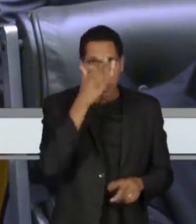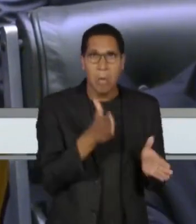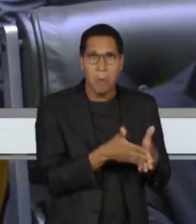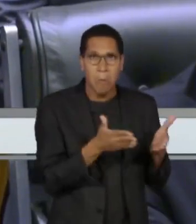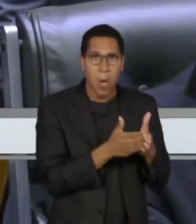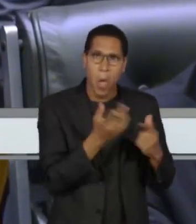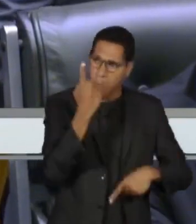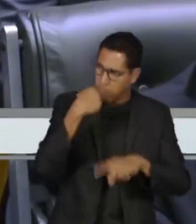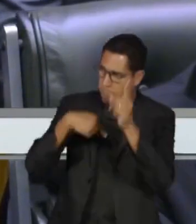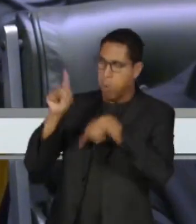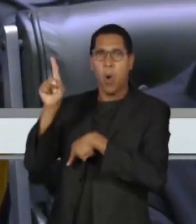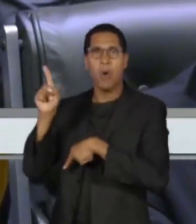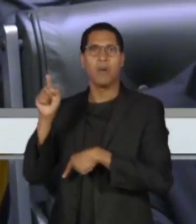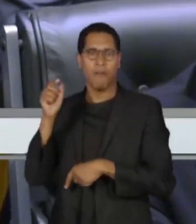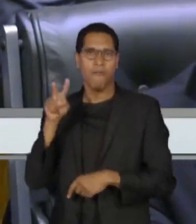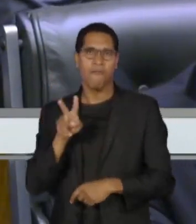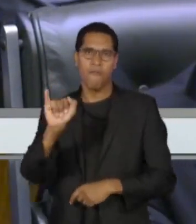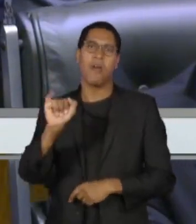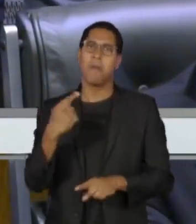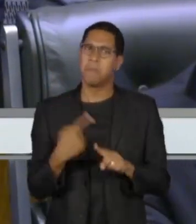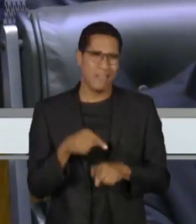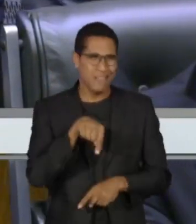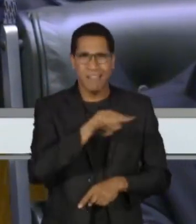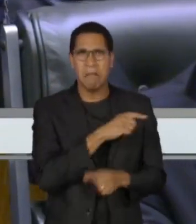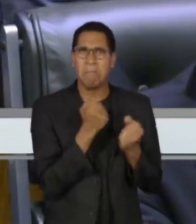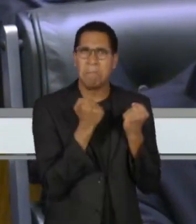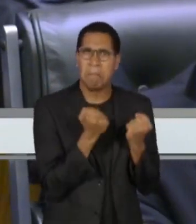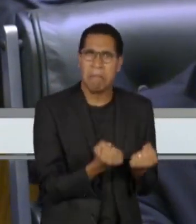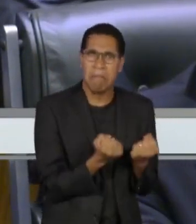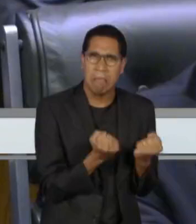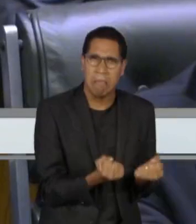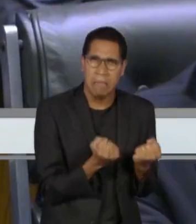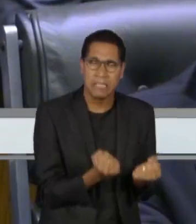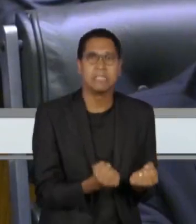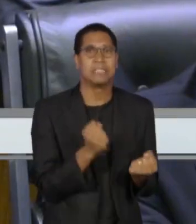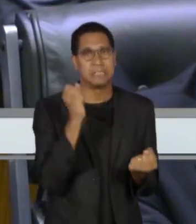que suportaram a mais dura carga do projeto de